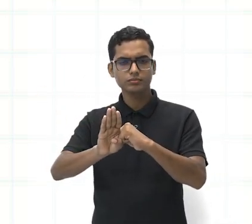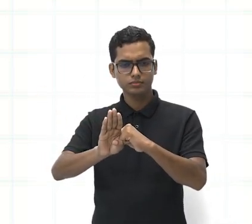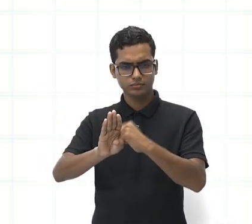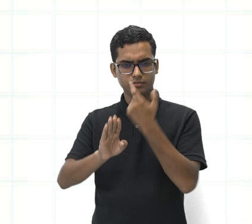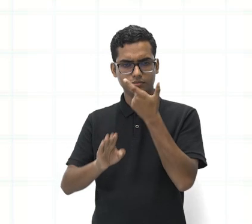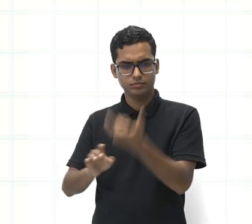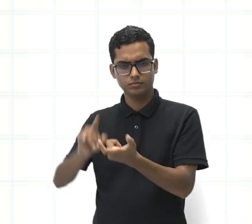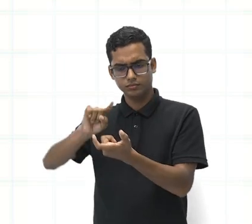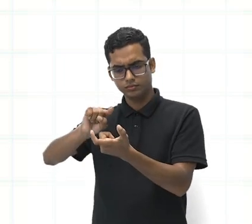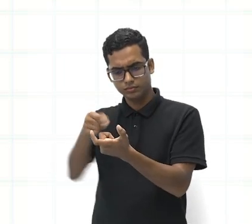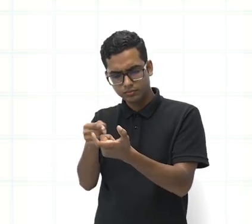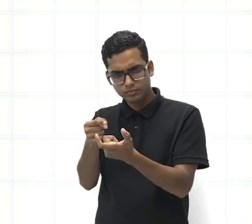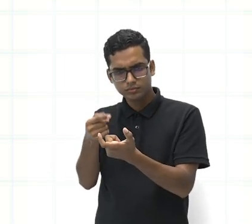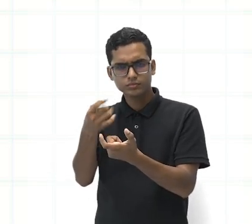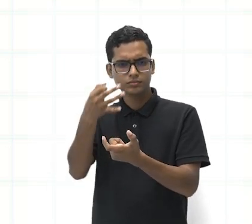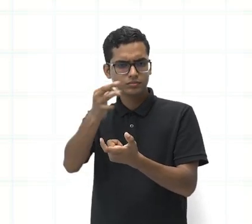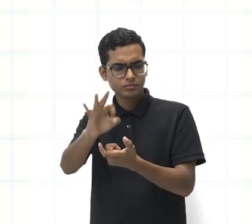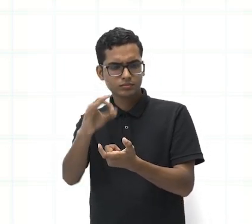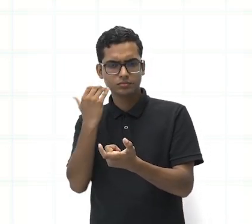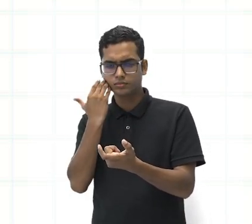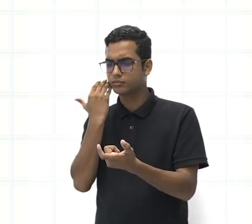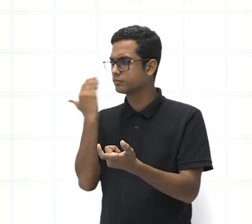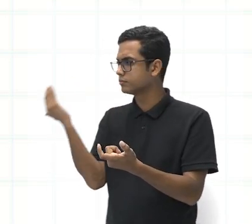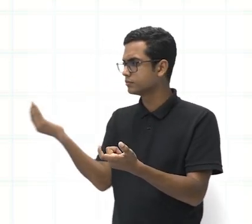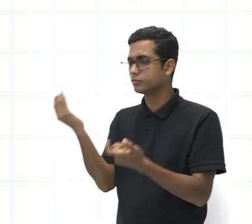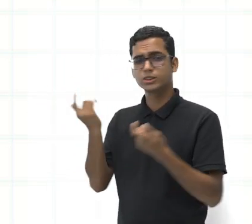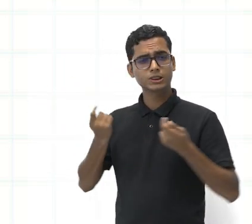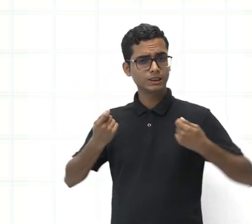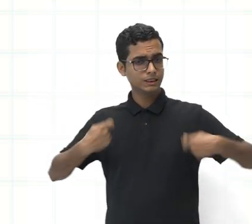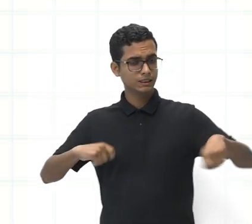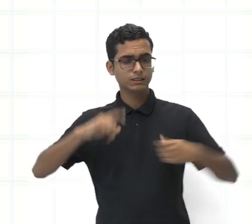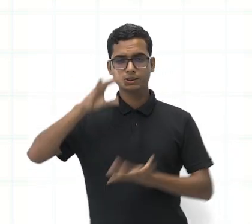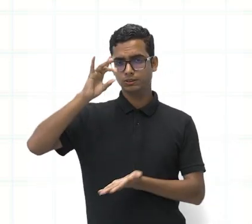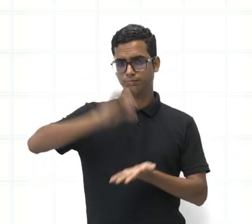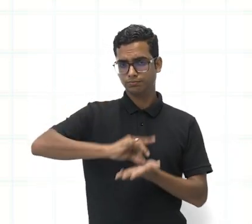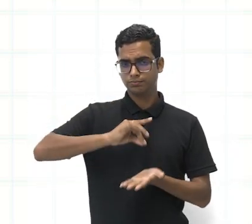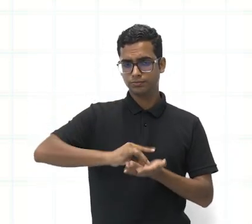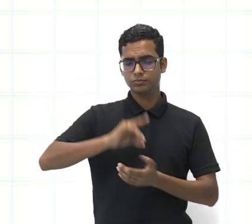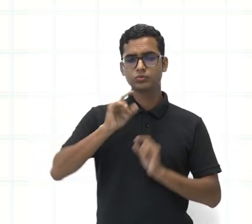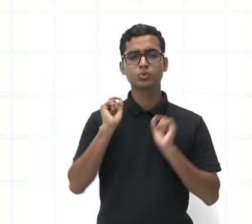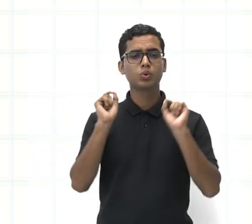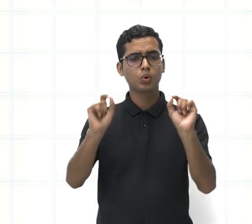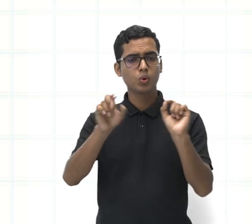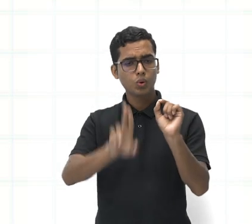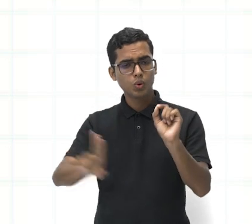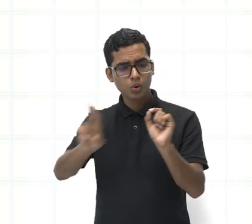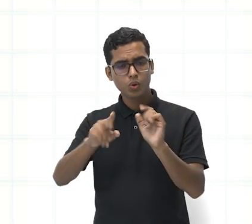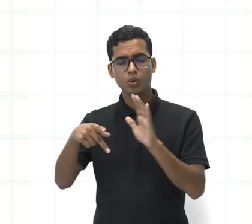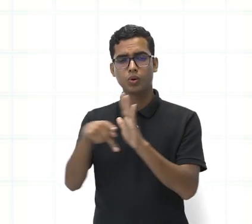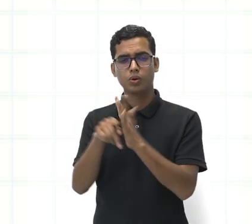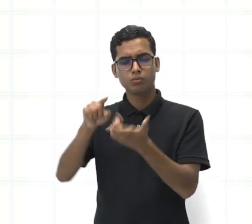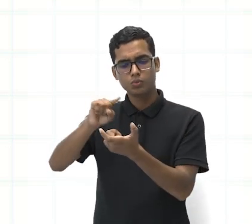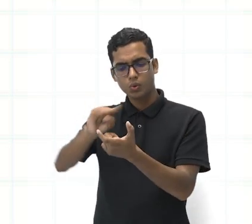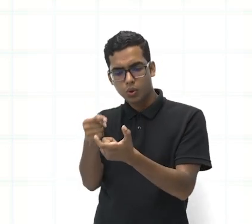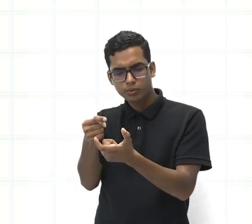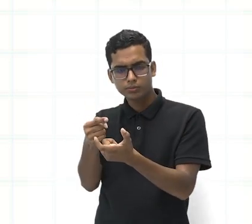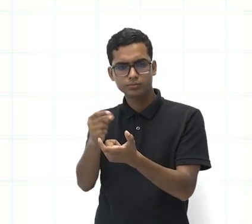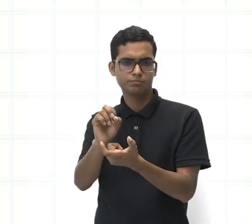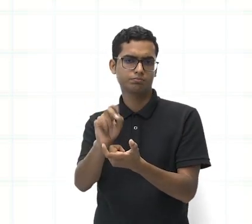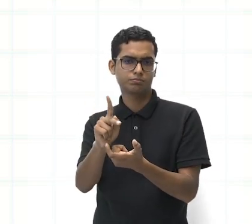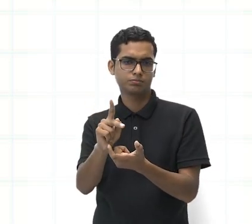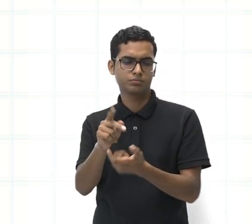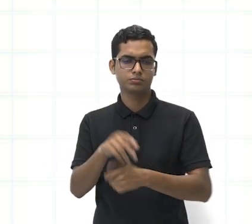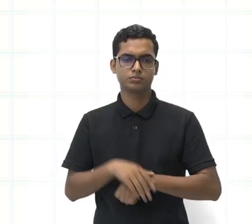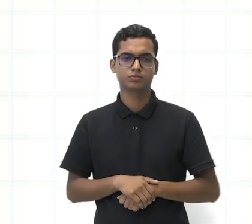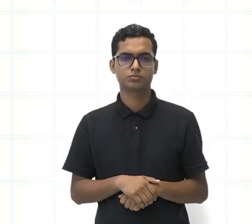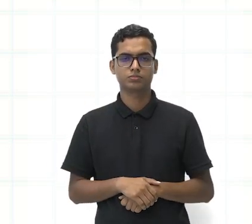como é o caso aqui, tá? Eu preciso, então, colocar somente o apóstrofo, tá? Eu vou